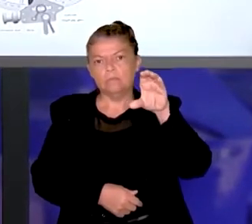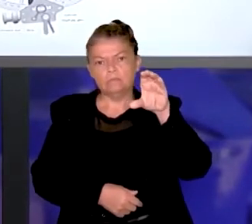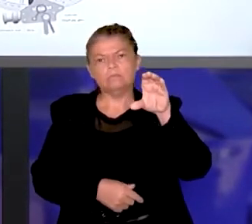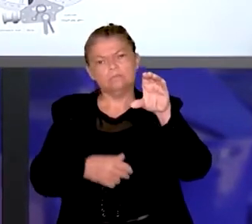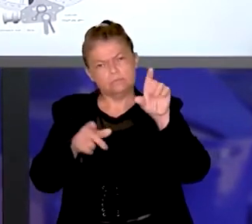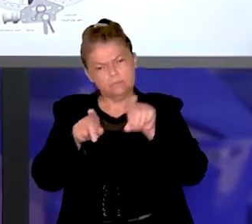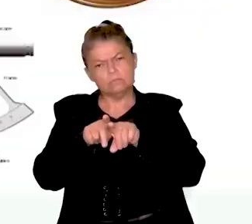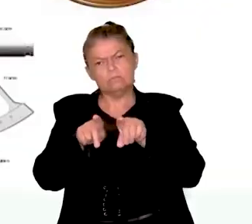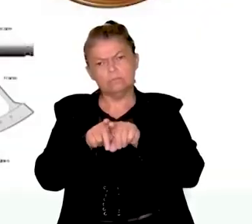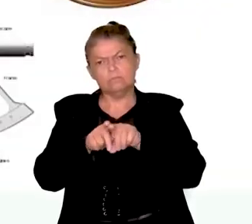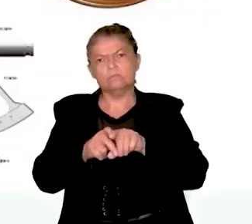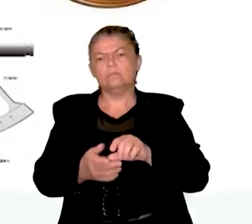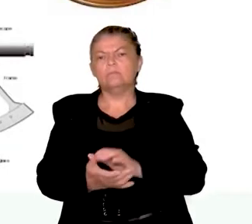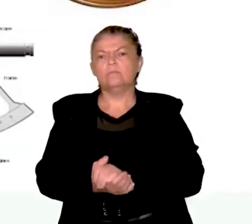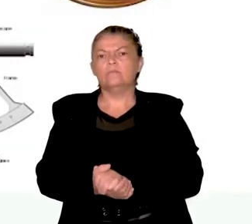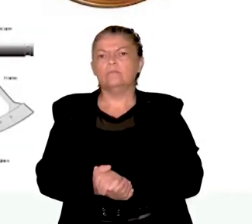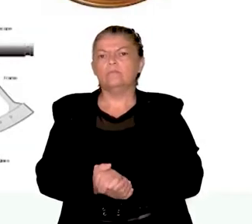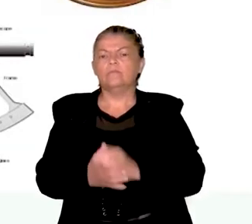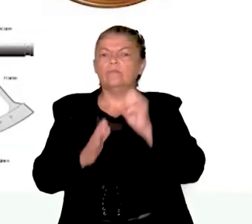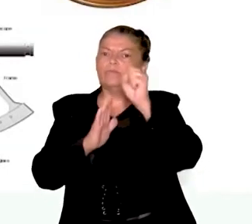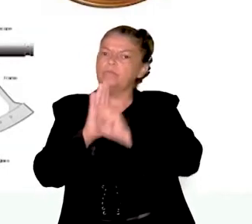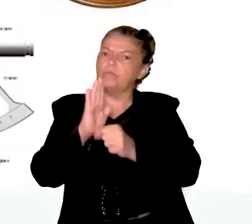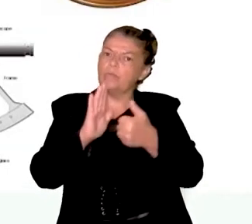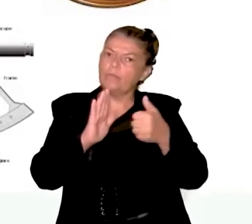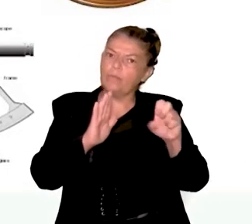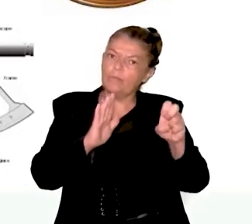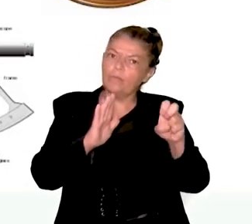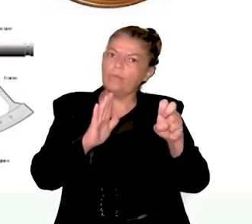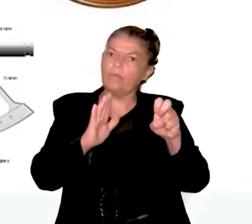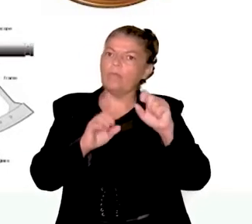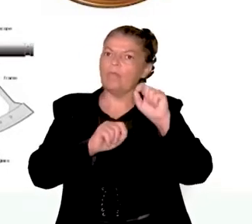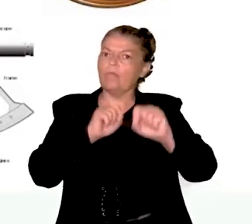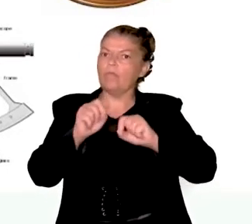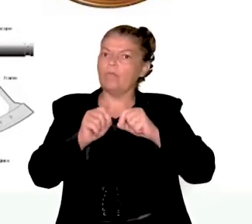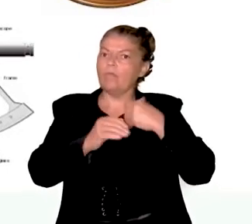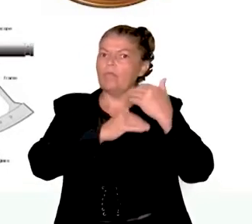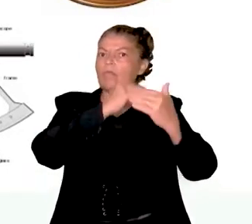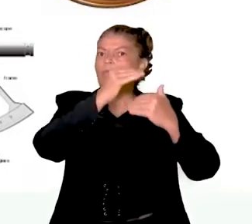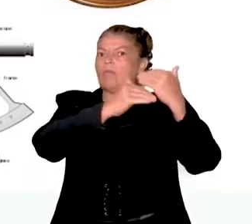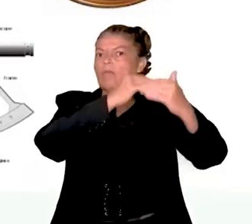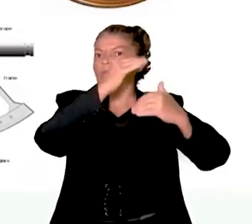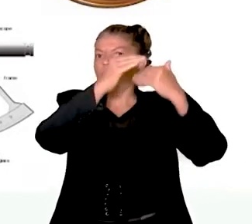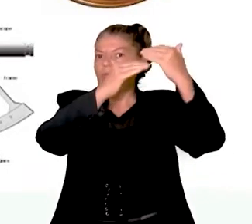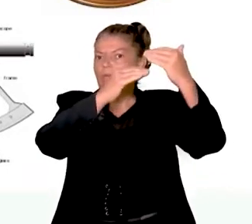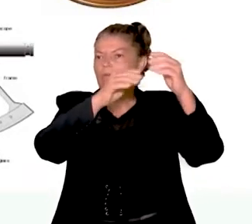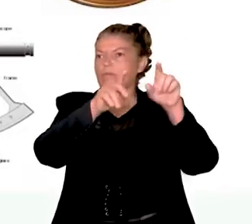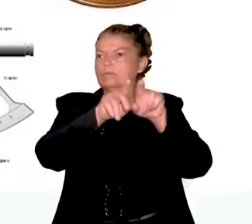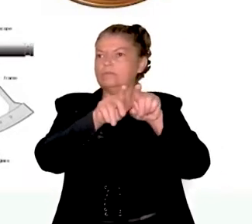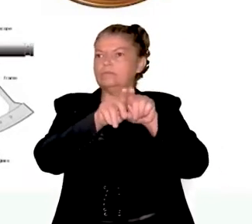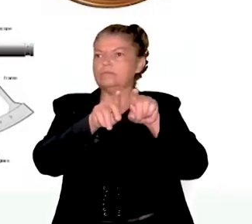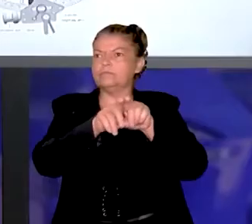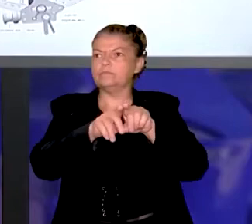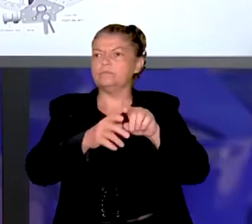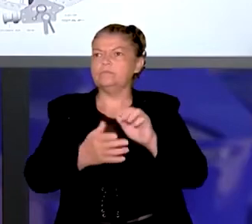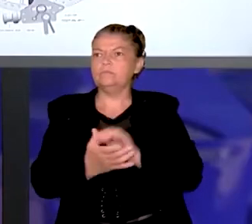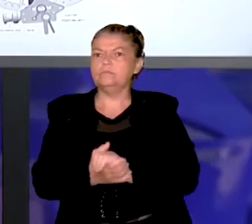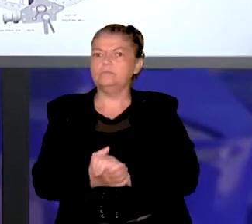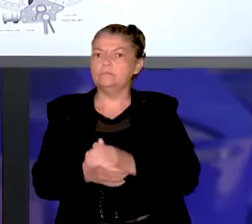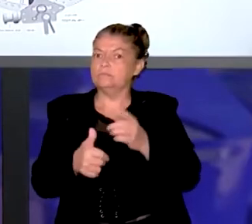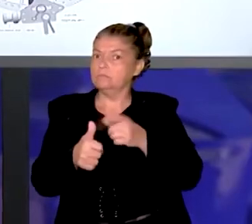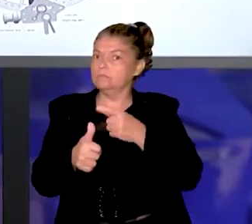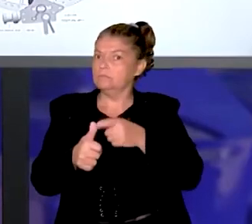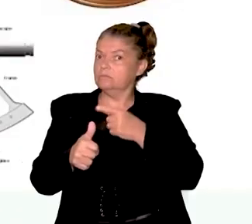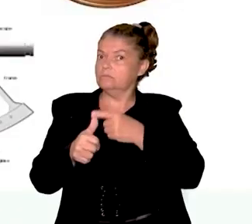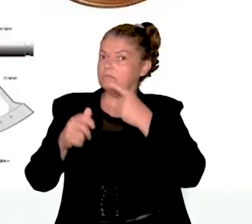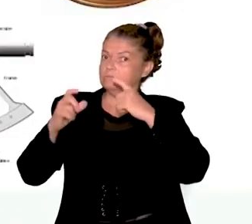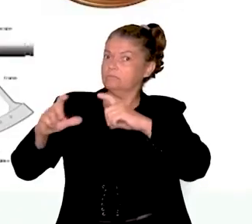bússola. Também no século XV foi desenvolvido o astrolábio e o sextante. Essa primeira imagem aqui